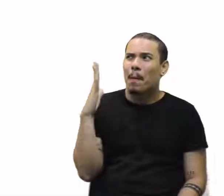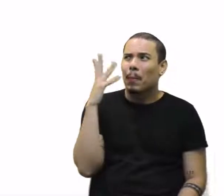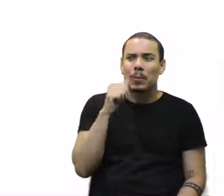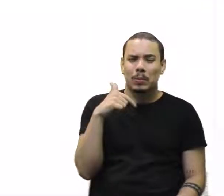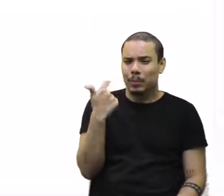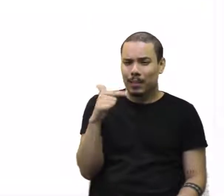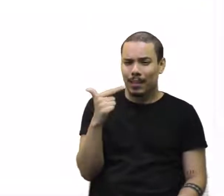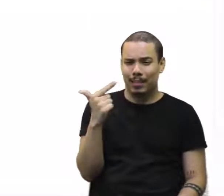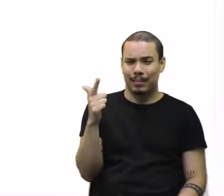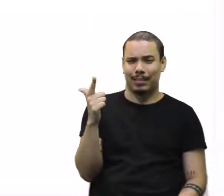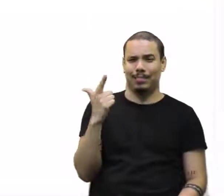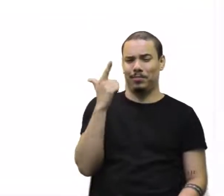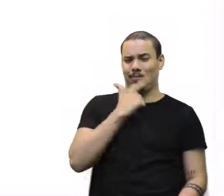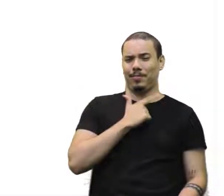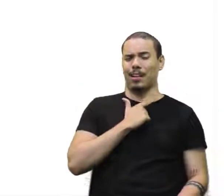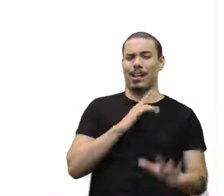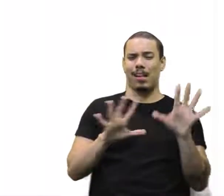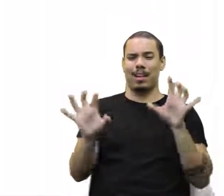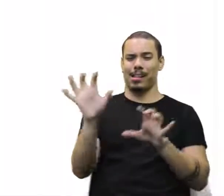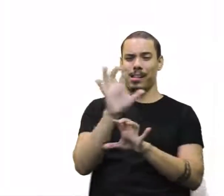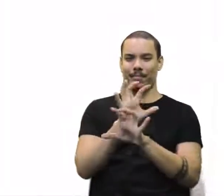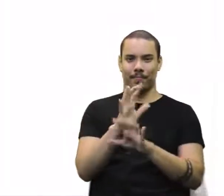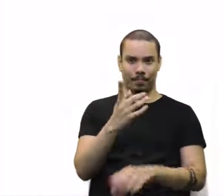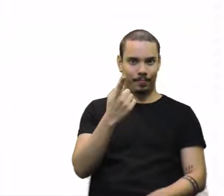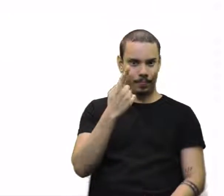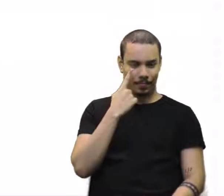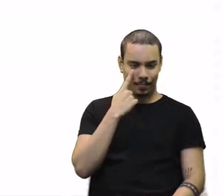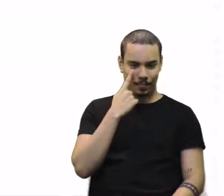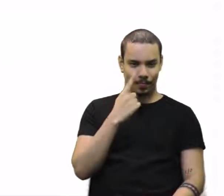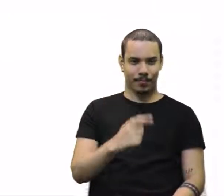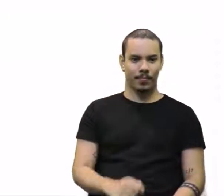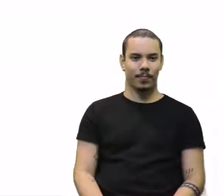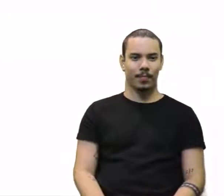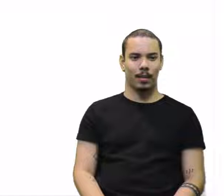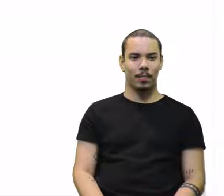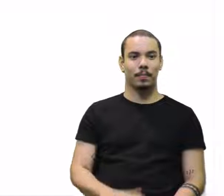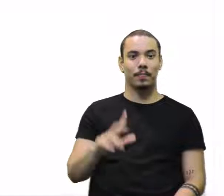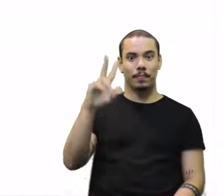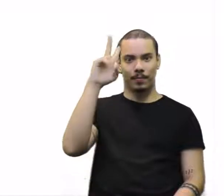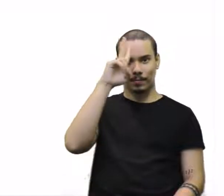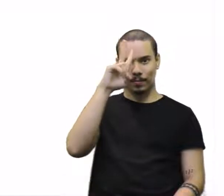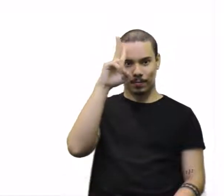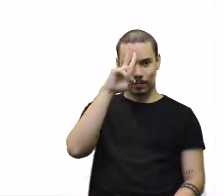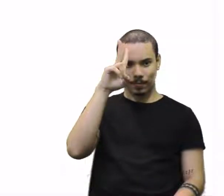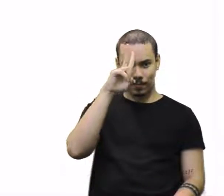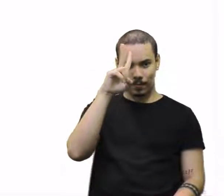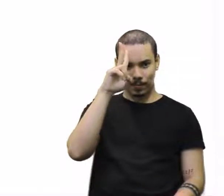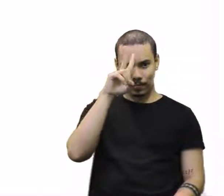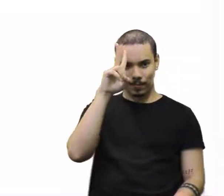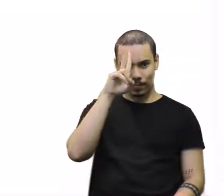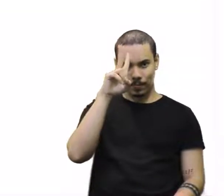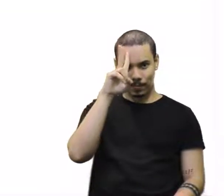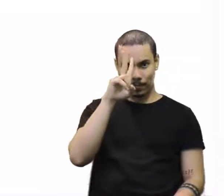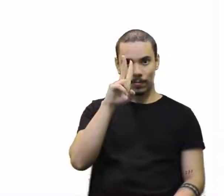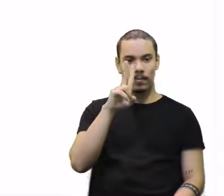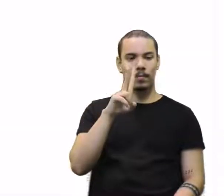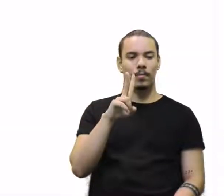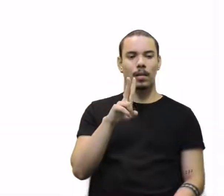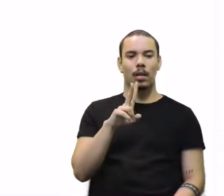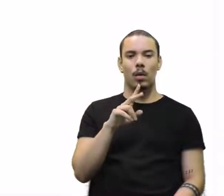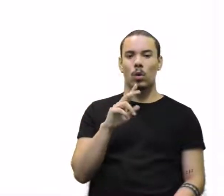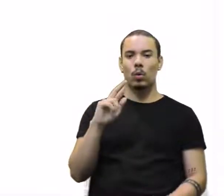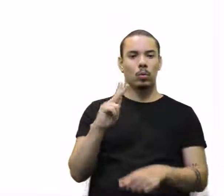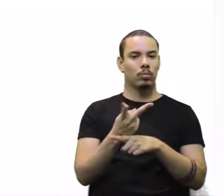não? Poxa, mas vamos lá. Lembre-se, o hidrogênio, ele não interfere na